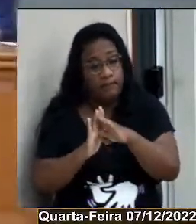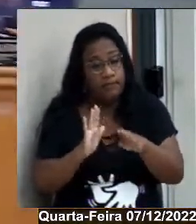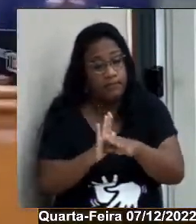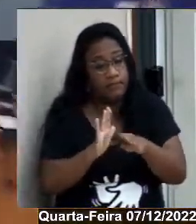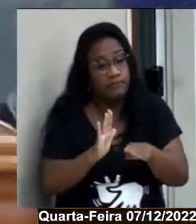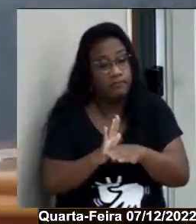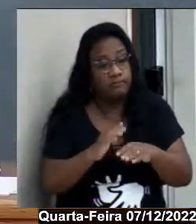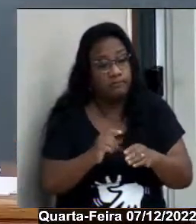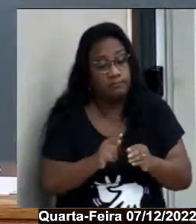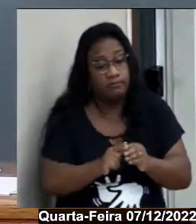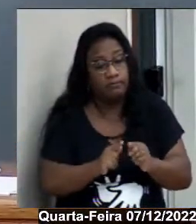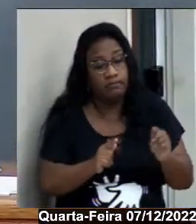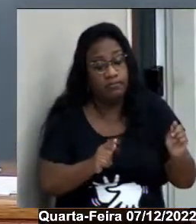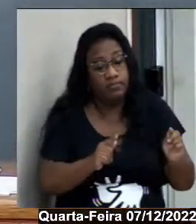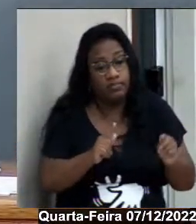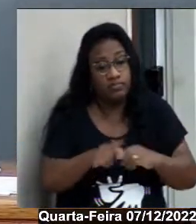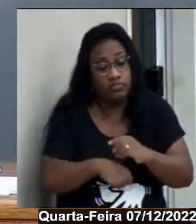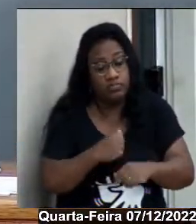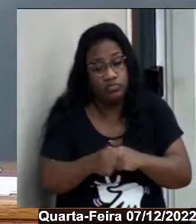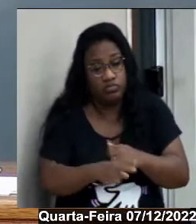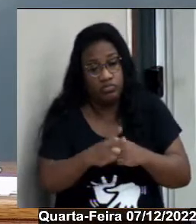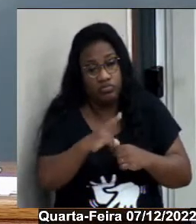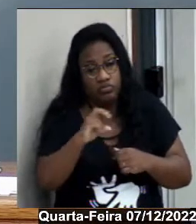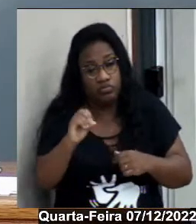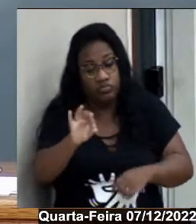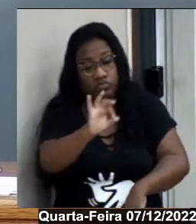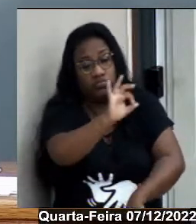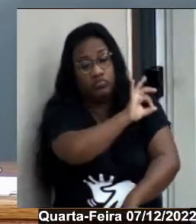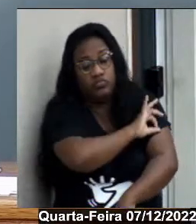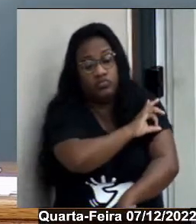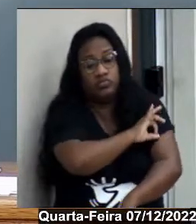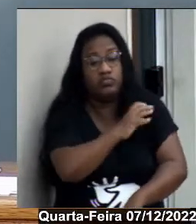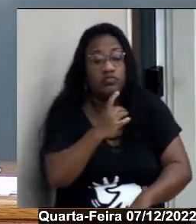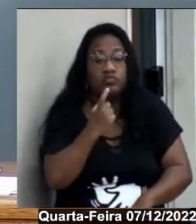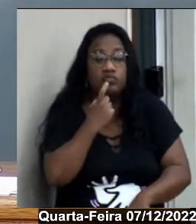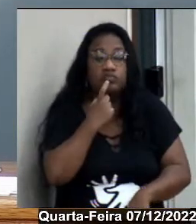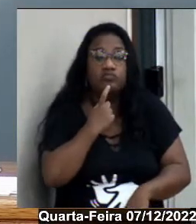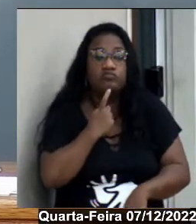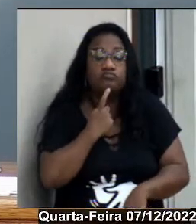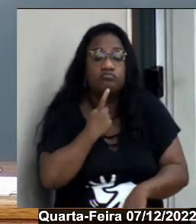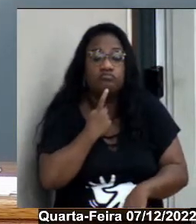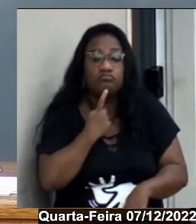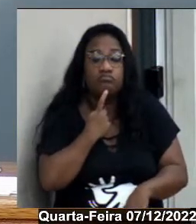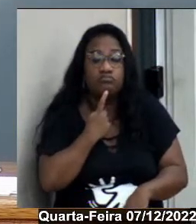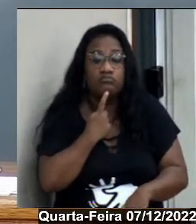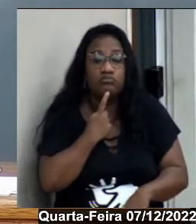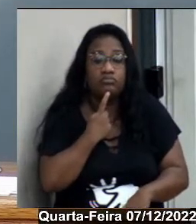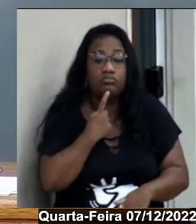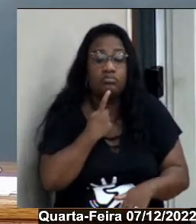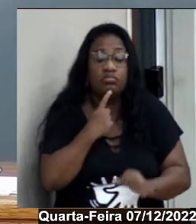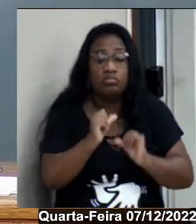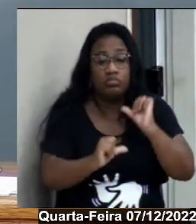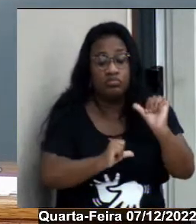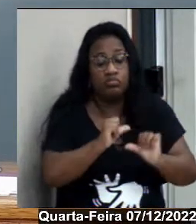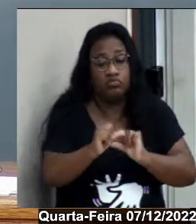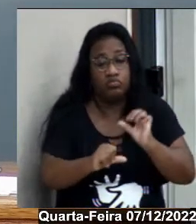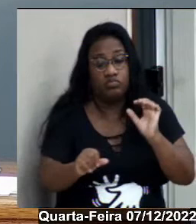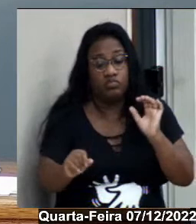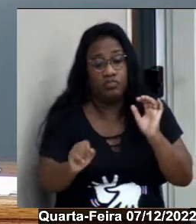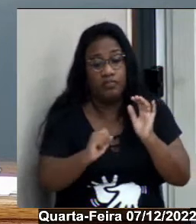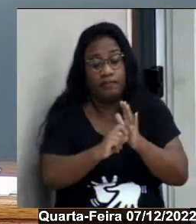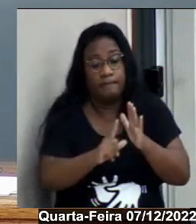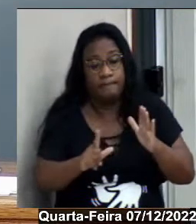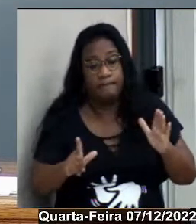de lei número complementar 22/2022 de autoria do prefeito municipal Claudinei Alves dos Santos. Altera a